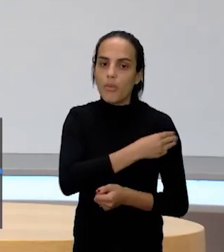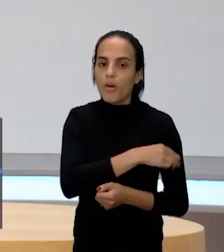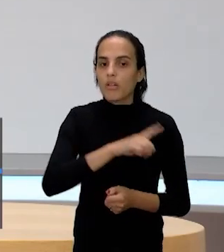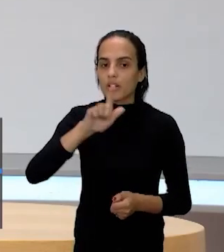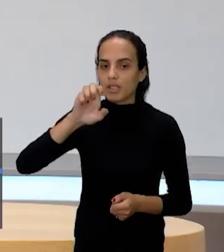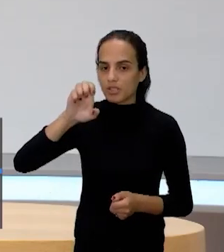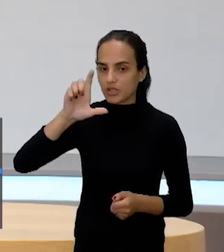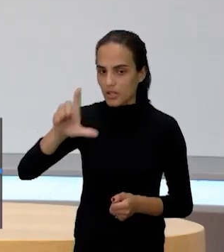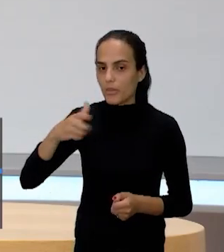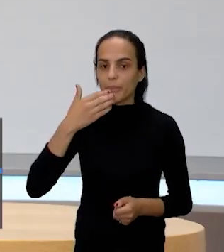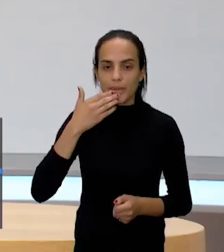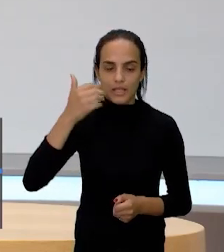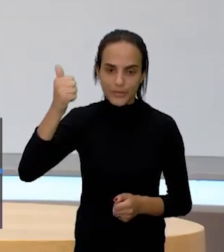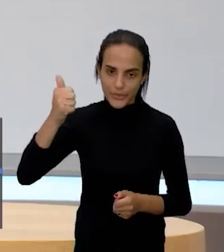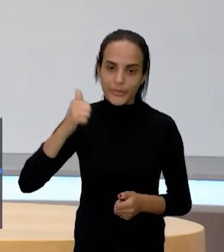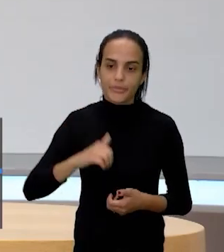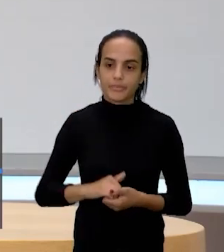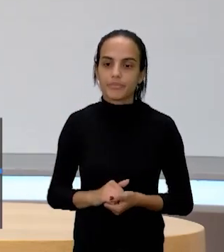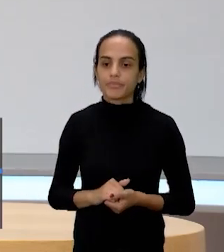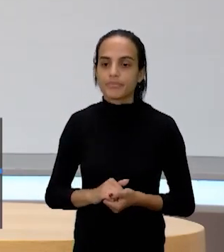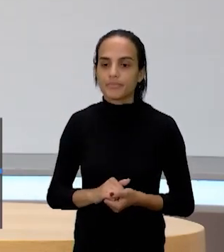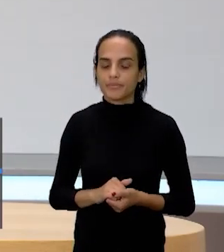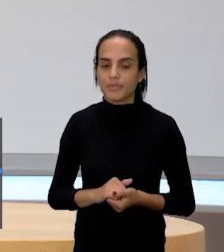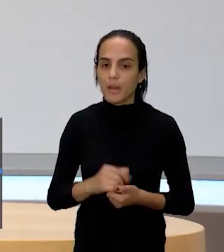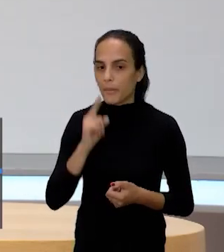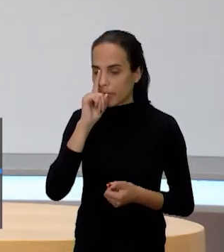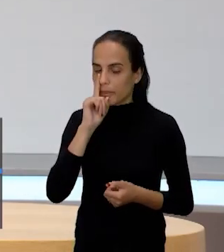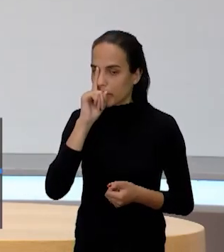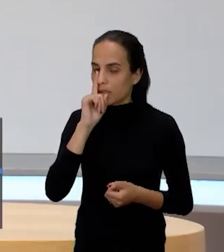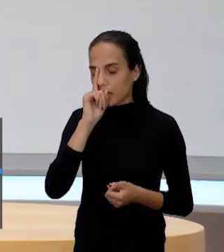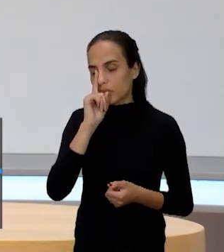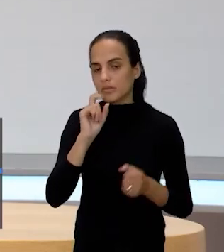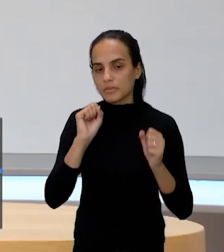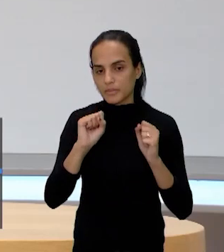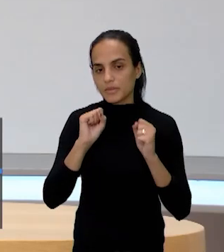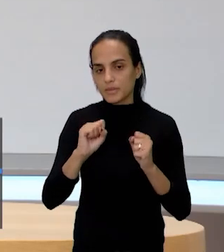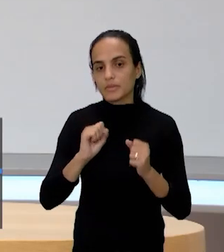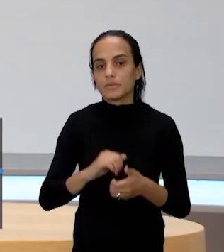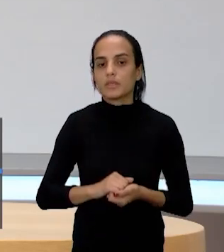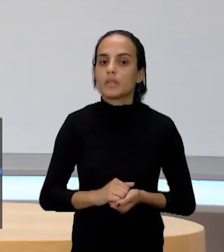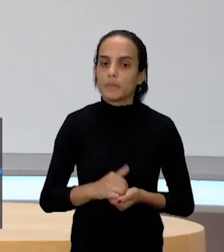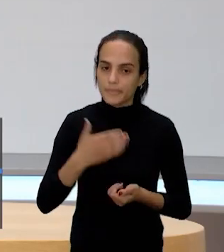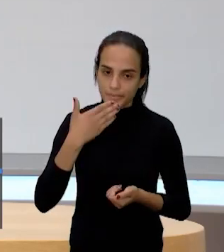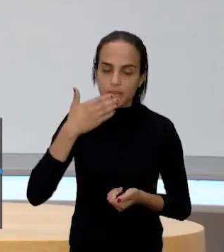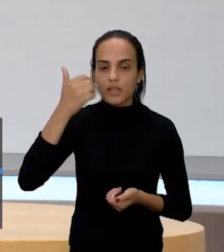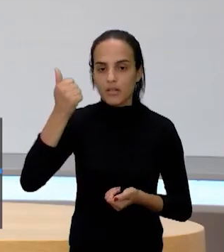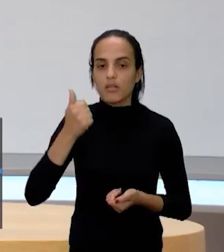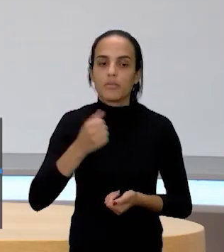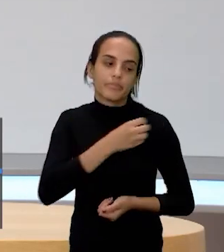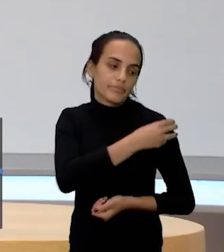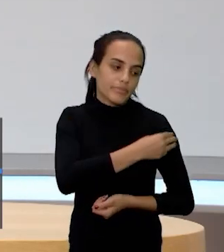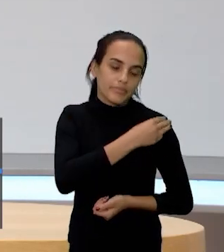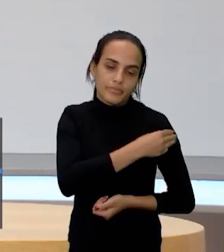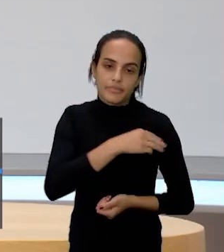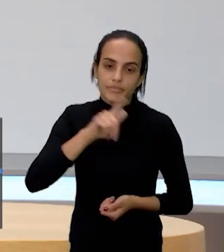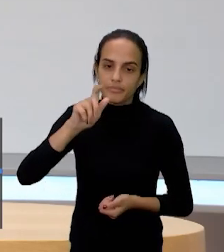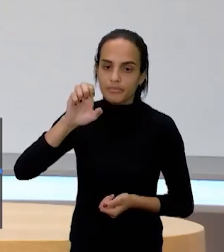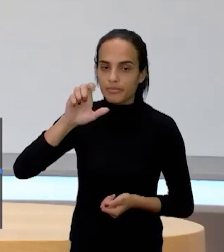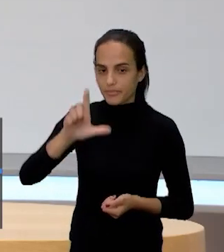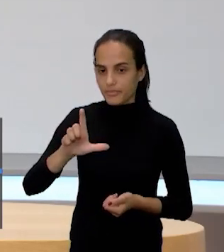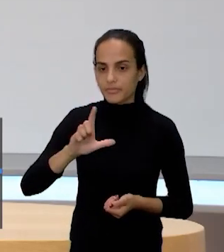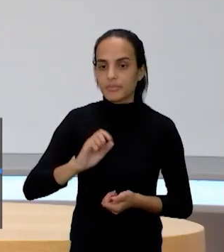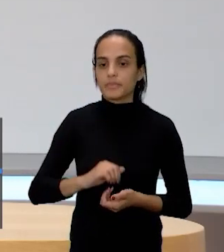não ter perigo de causar combustão, ou causar incêndio, ou alguém se queimar. Então, por isso que a gente utiliza o álcool em